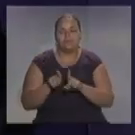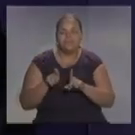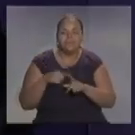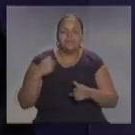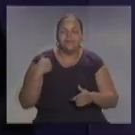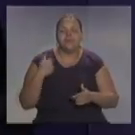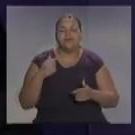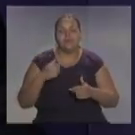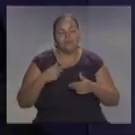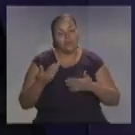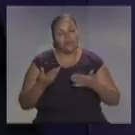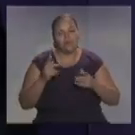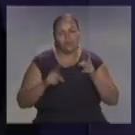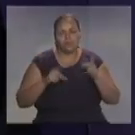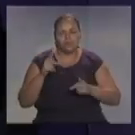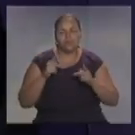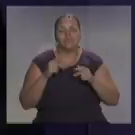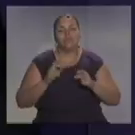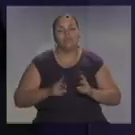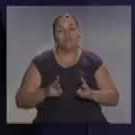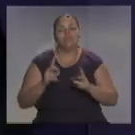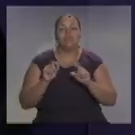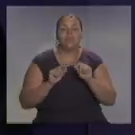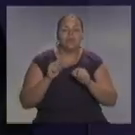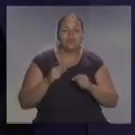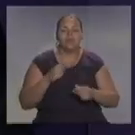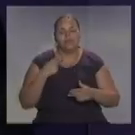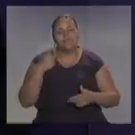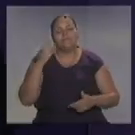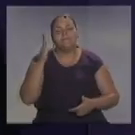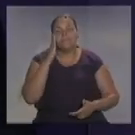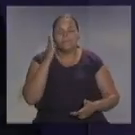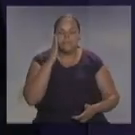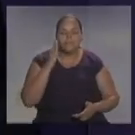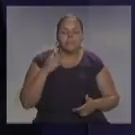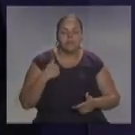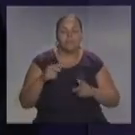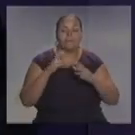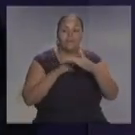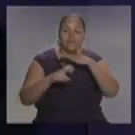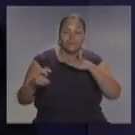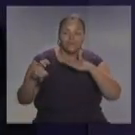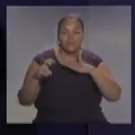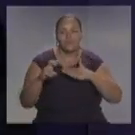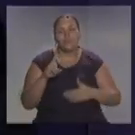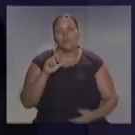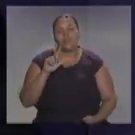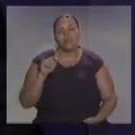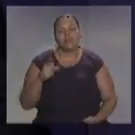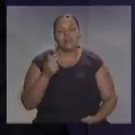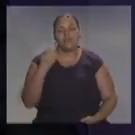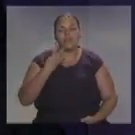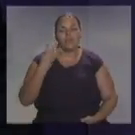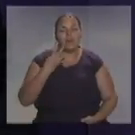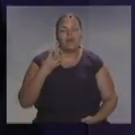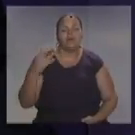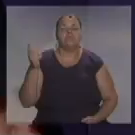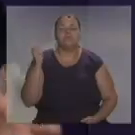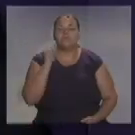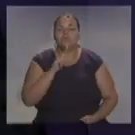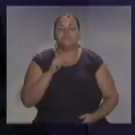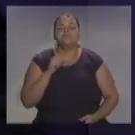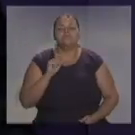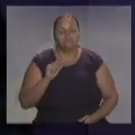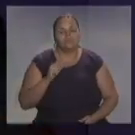do legado, né? Claro, a questão da mobilidade é clara. Aí eu tive a oportunidade de andar no metrô, a linha 4, foi uma conquista